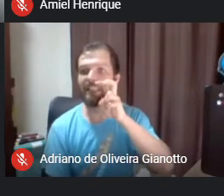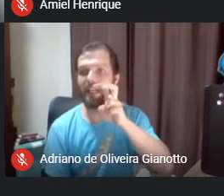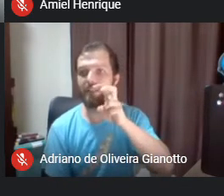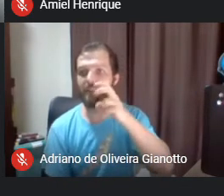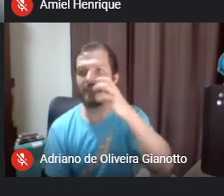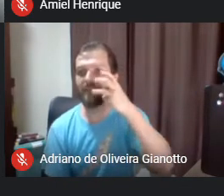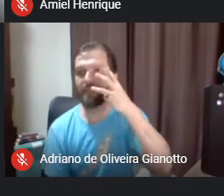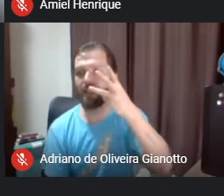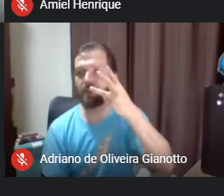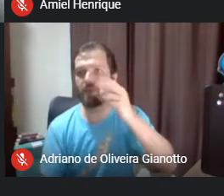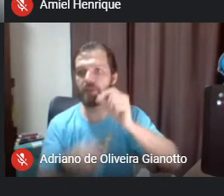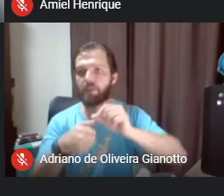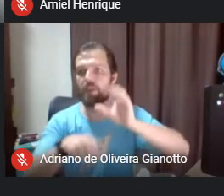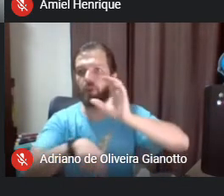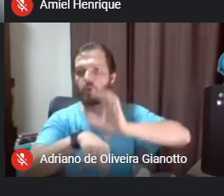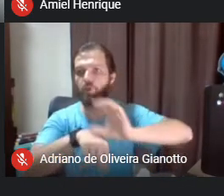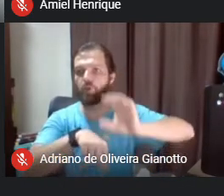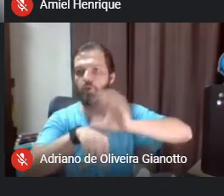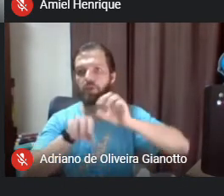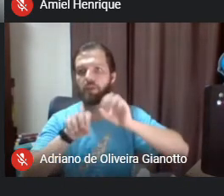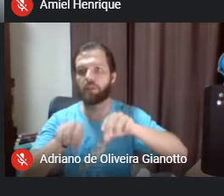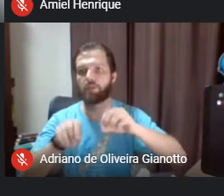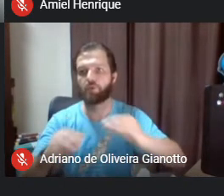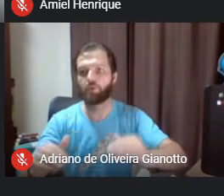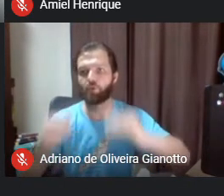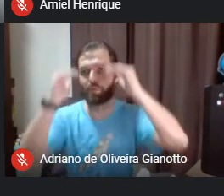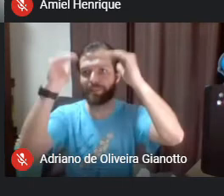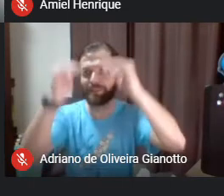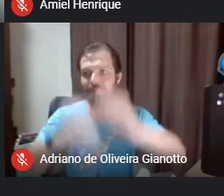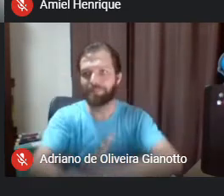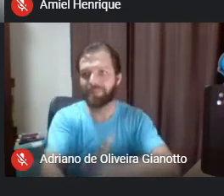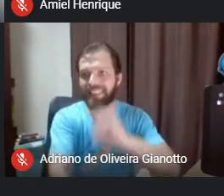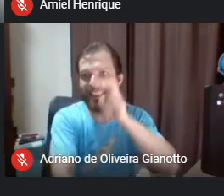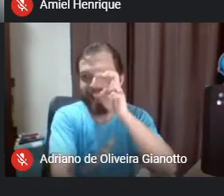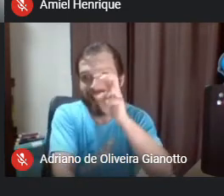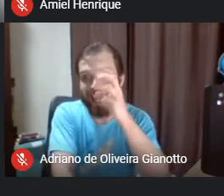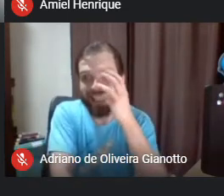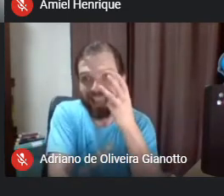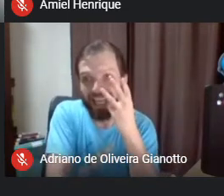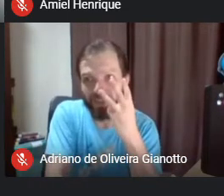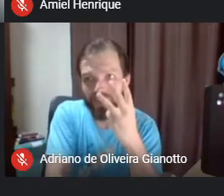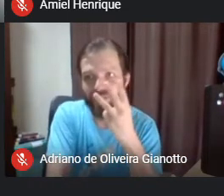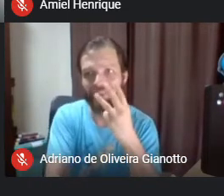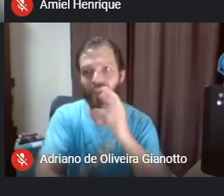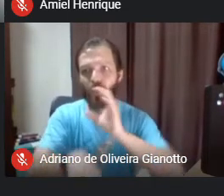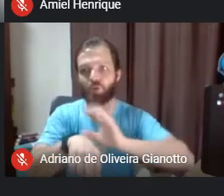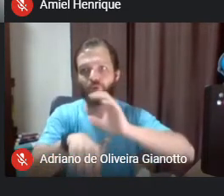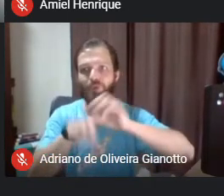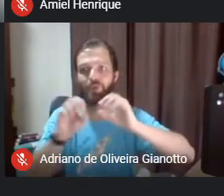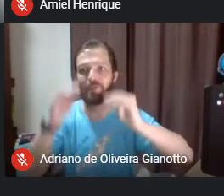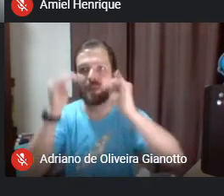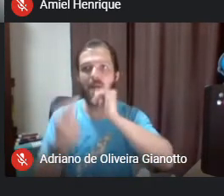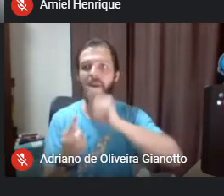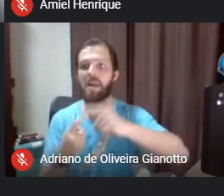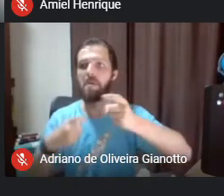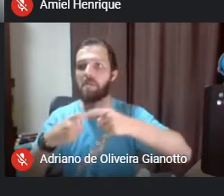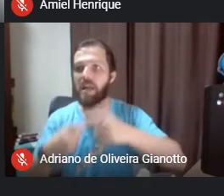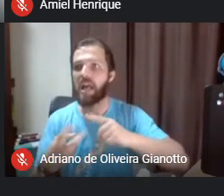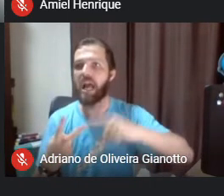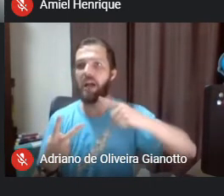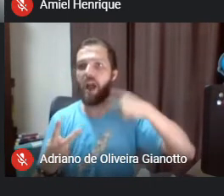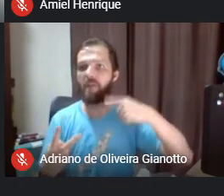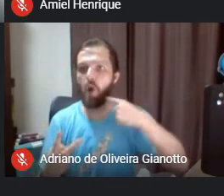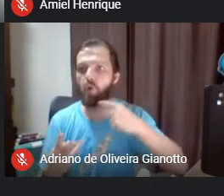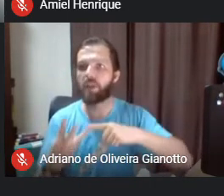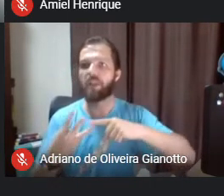mundo inteiro. Tem 53 cursos de nível superior. 53